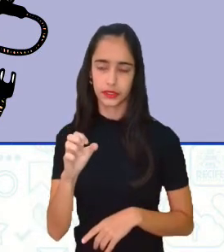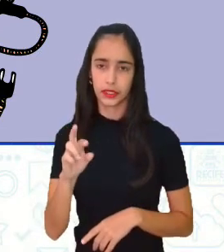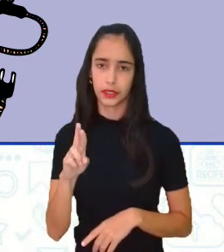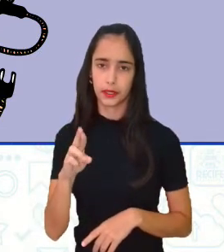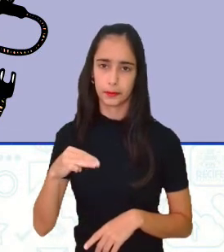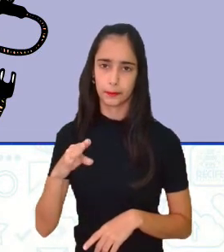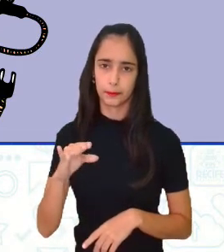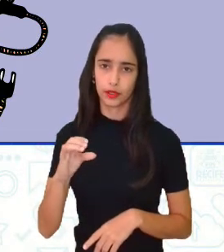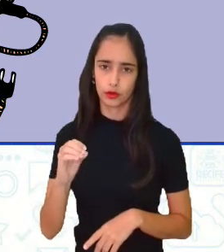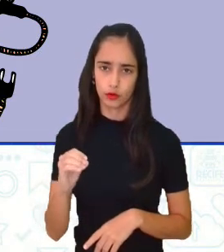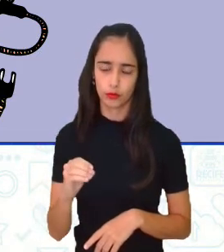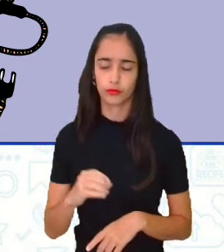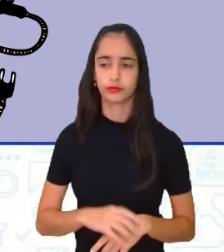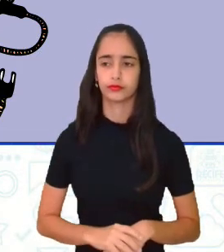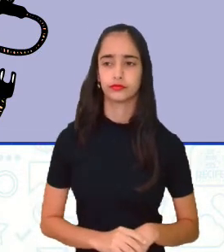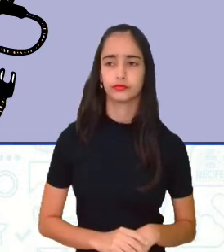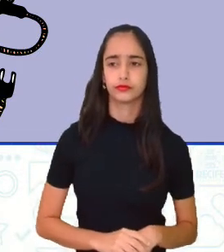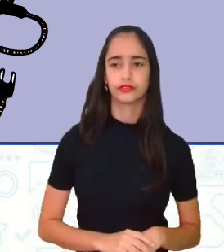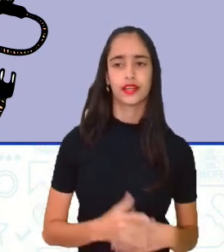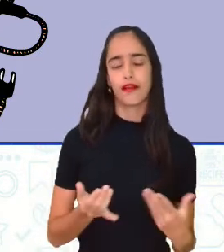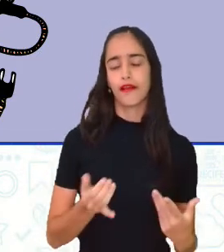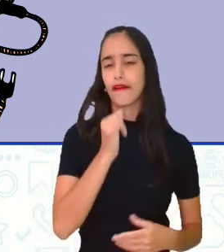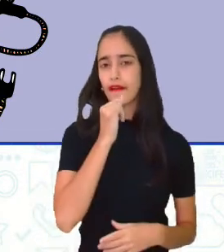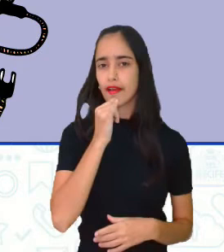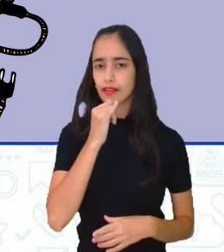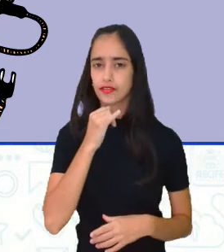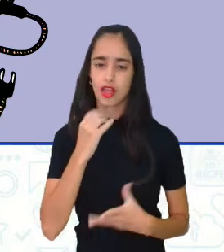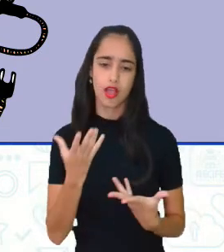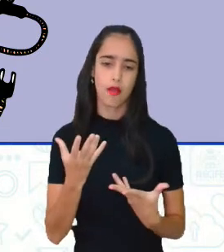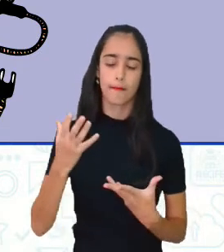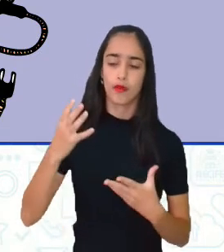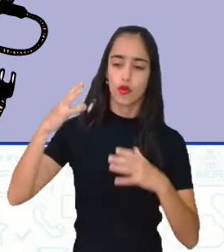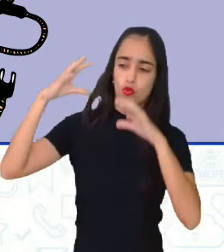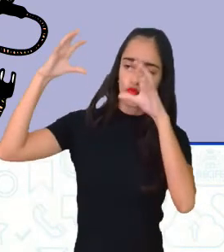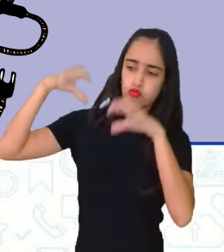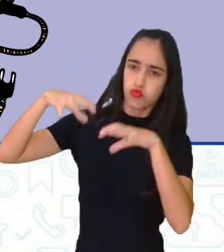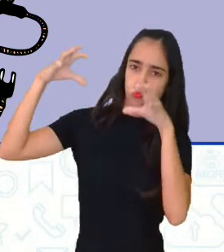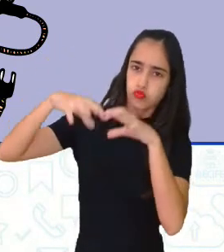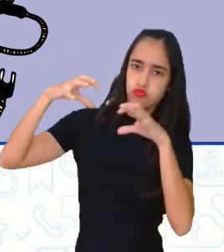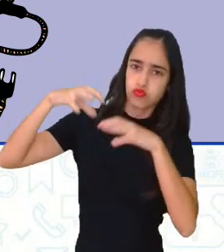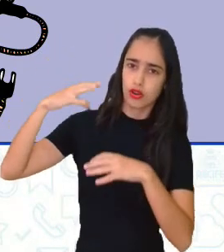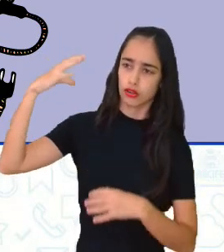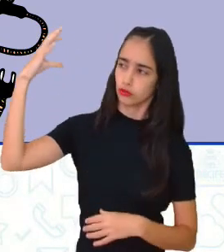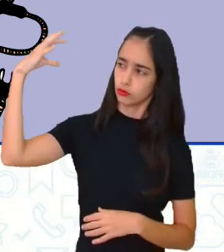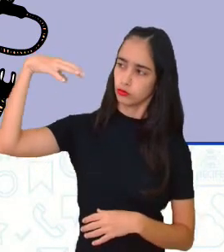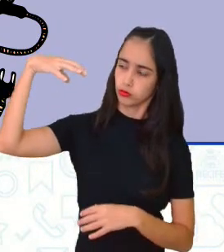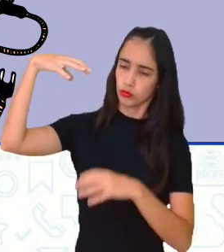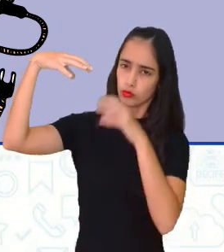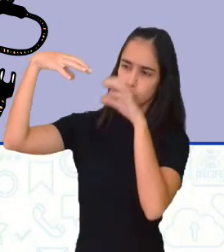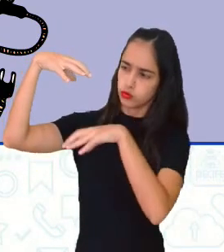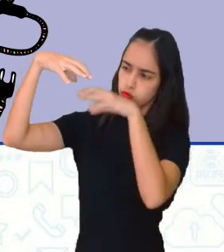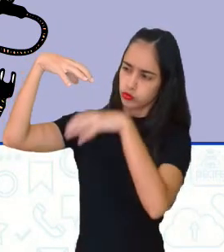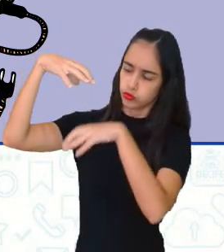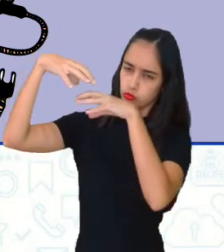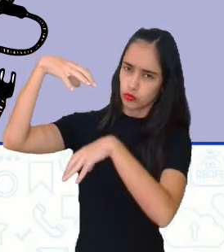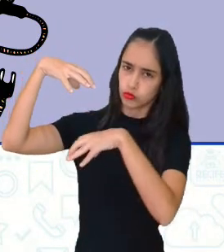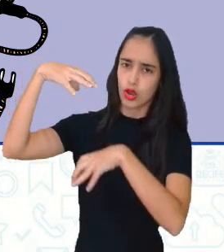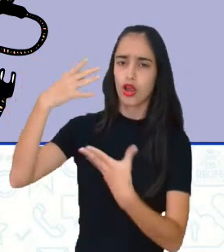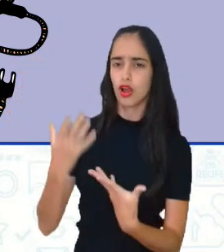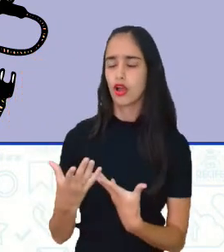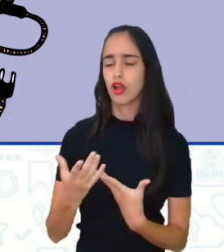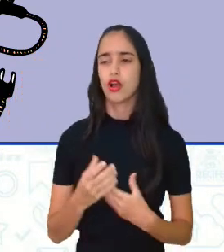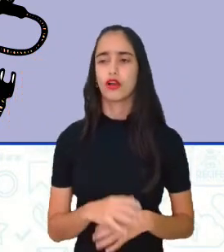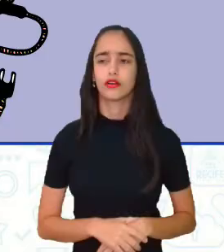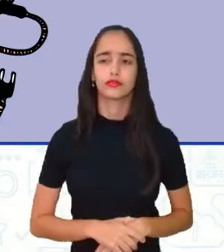elétricos, churrasqueiras elétricas, aquecedores e etc. Então, se observarmos, nós utilizamos